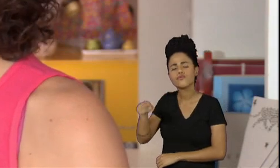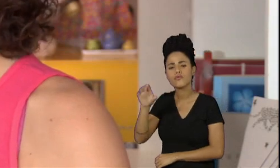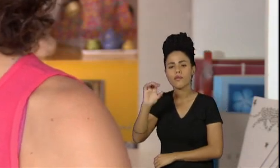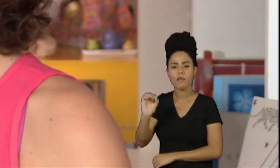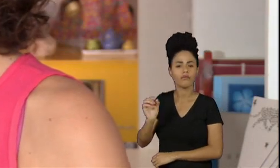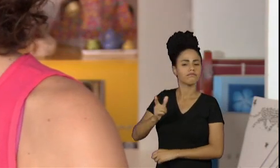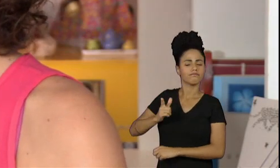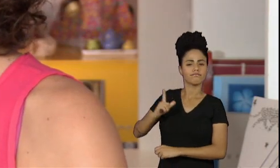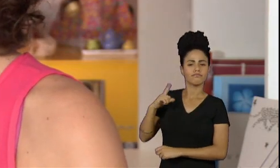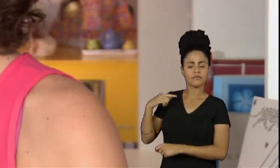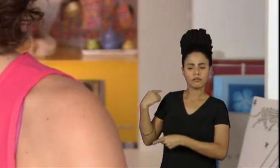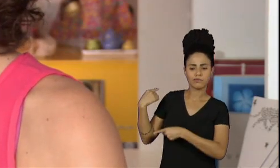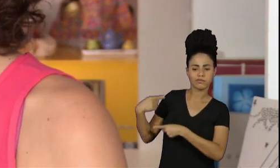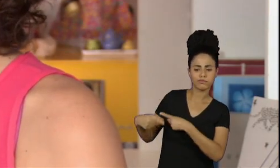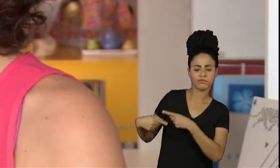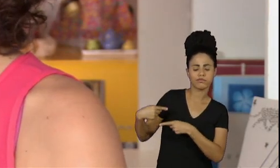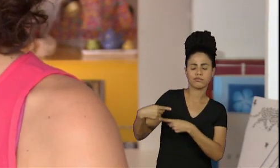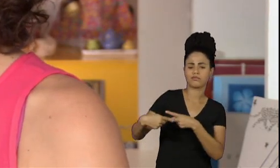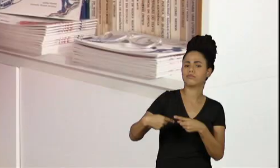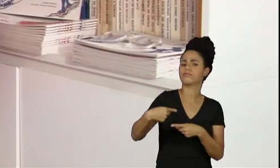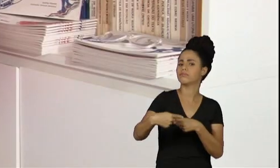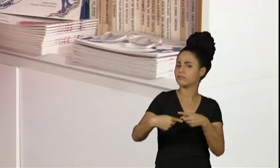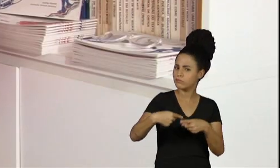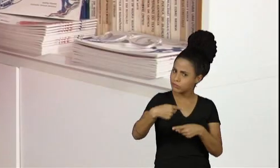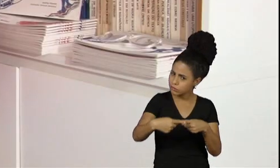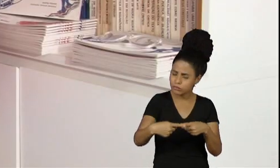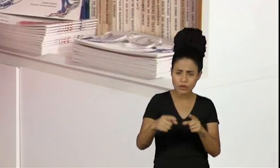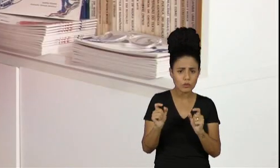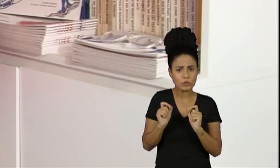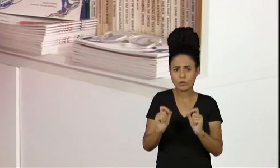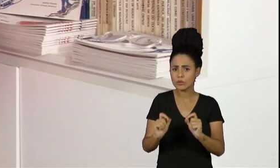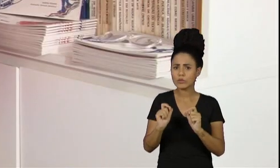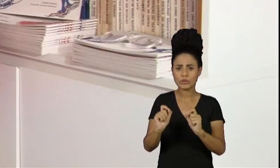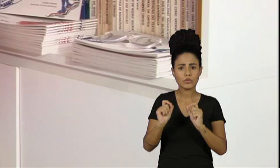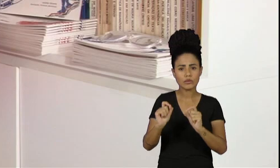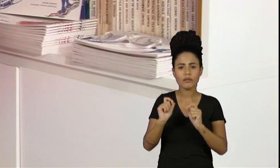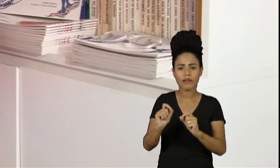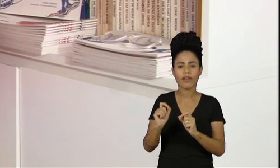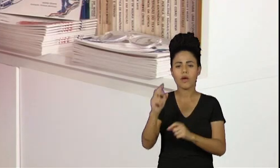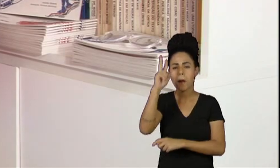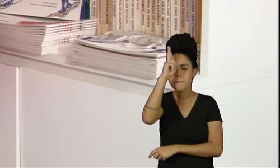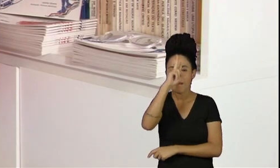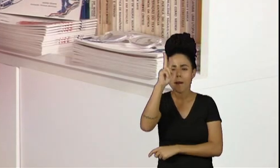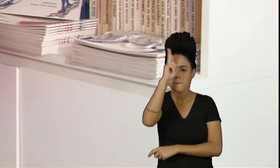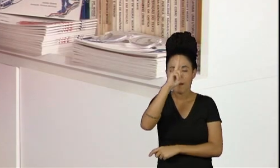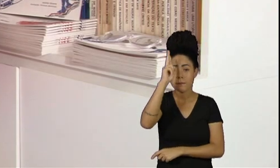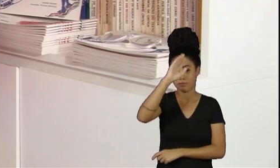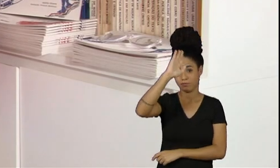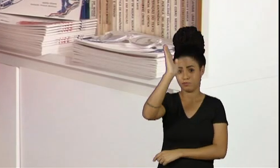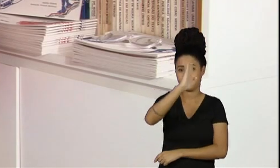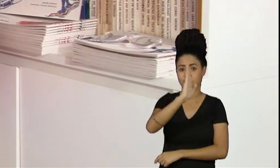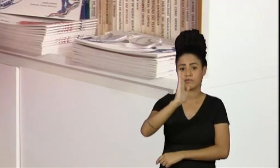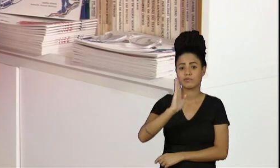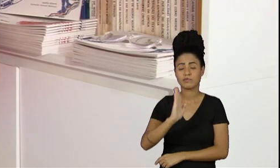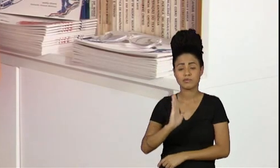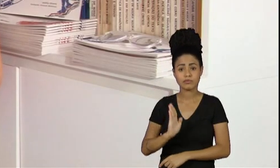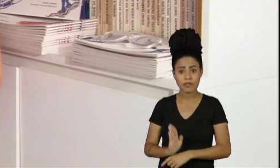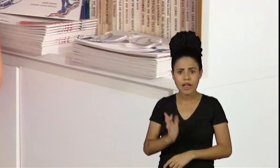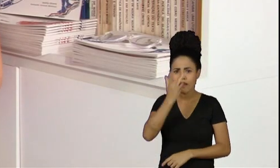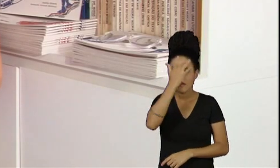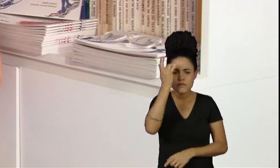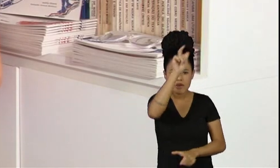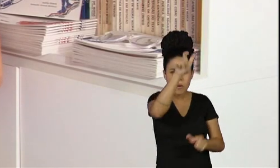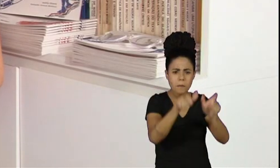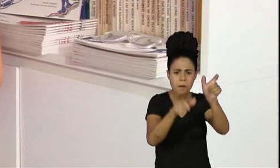uma travessia imensa e que é a travessia da história do brasileiro, né? O brasileiro que